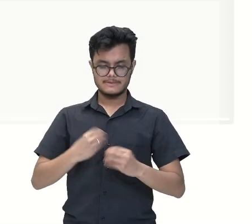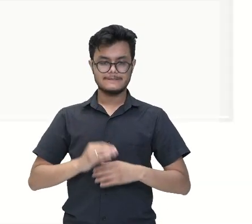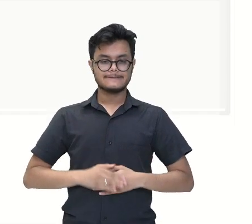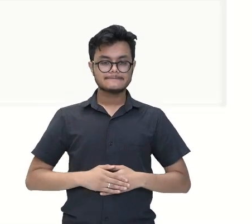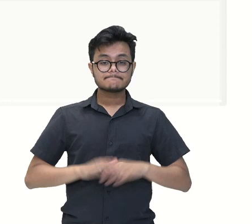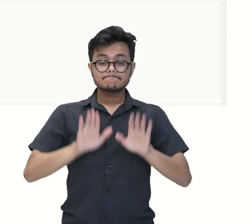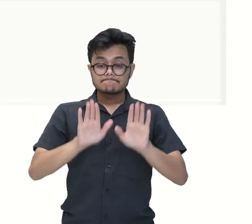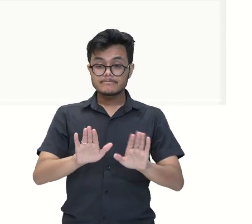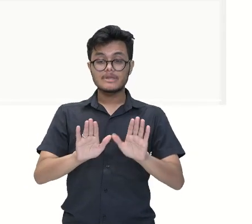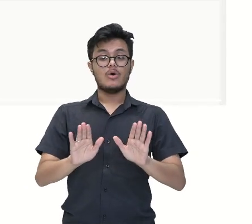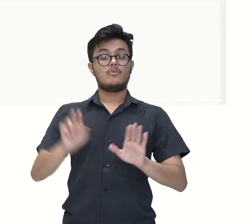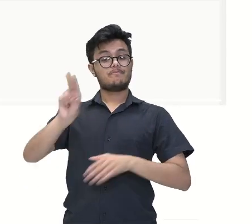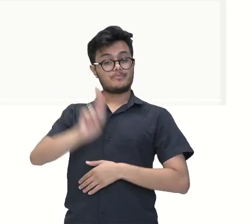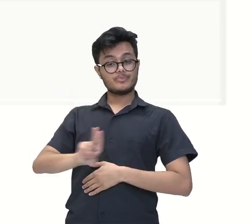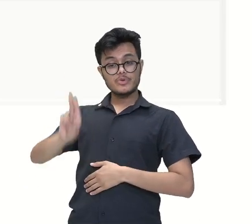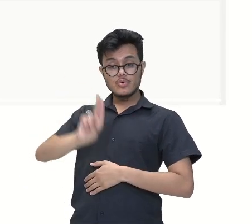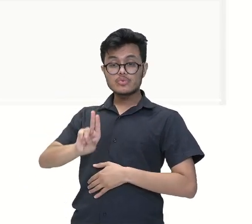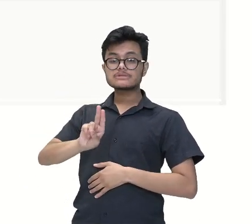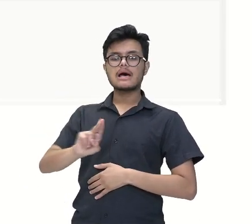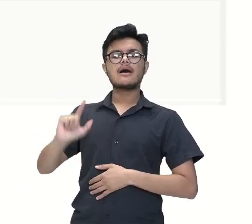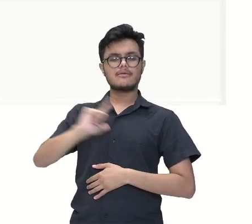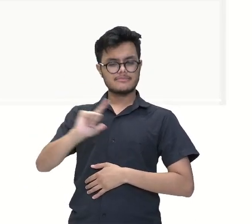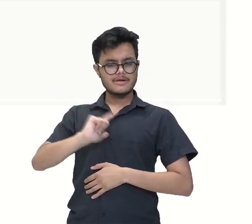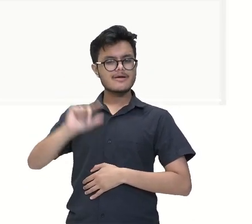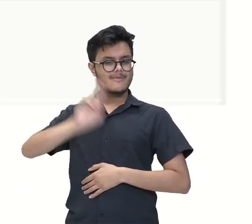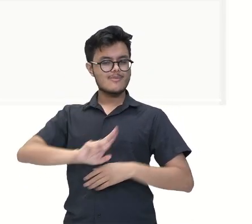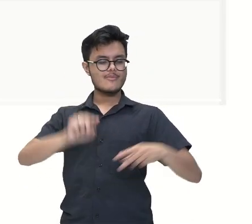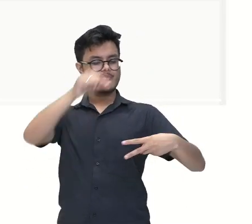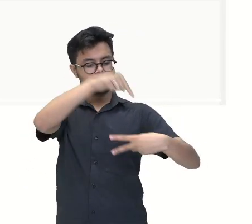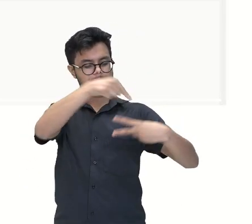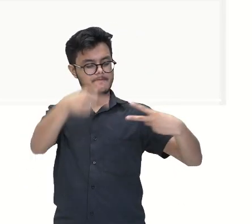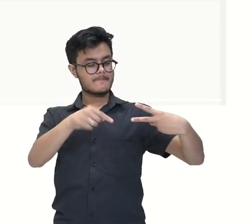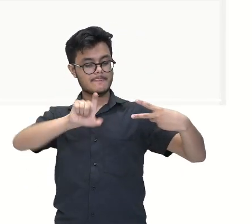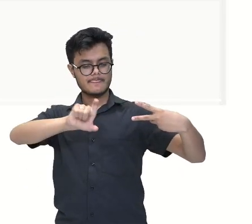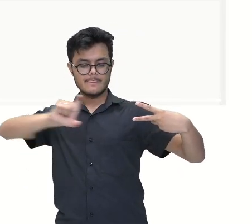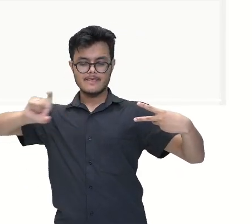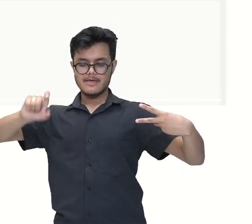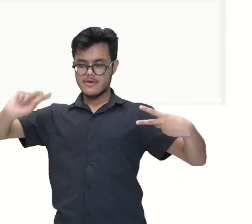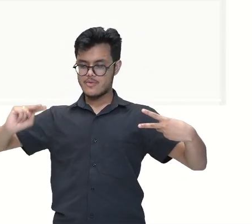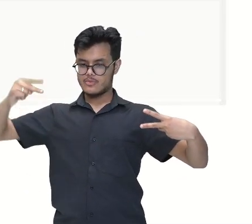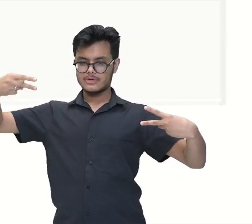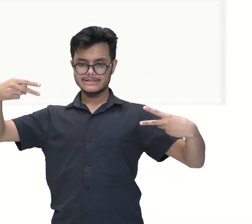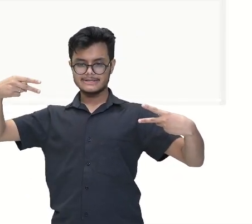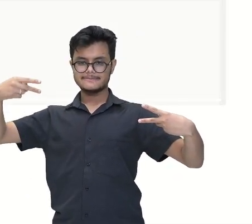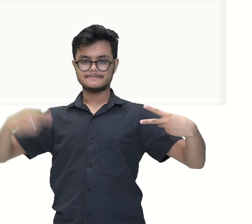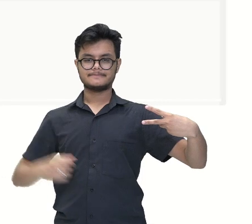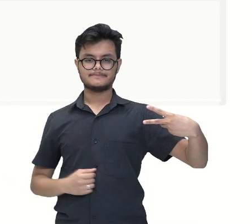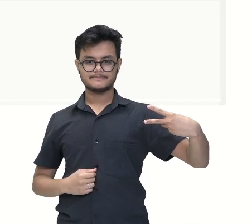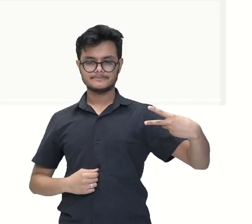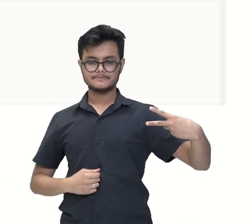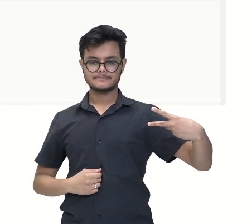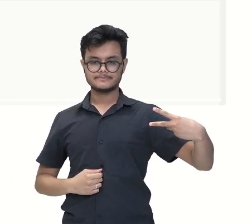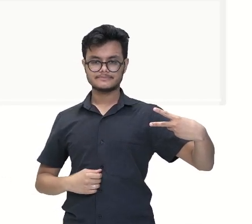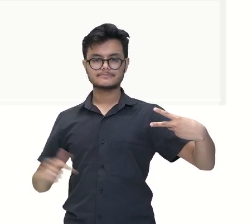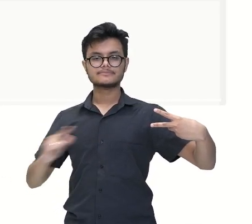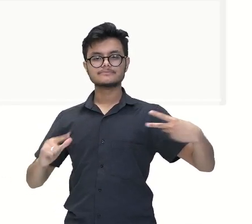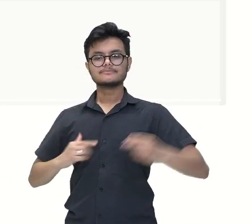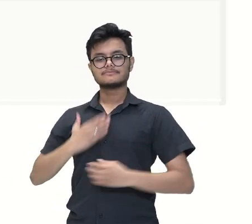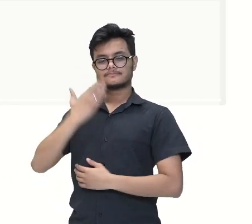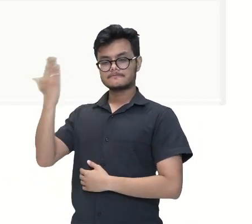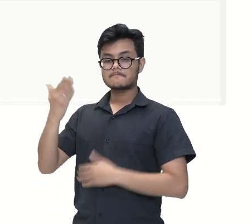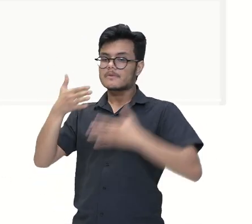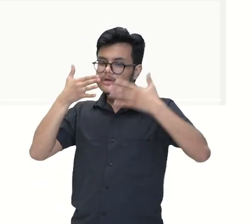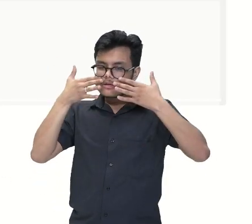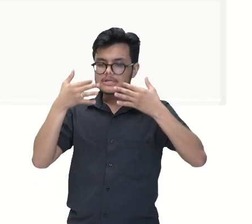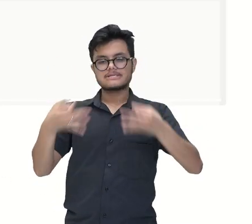Nós iremos resolver essa função aqui, tá? Eu quero que você preste